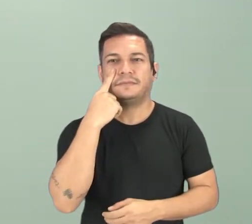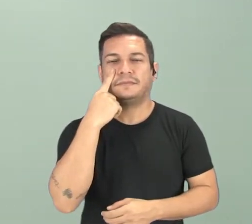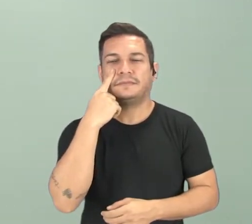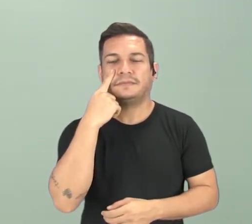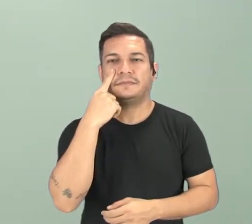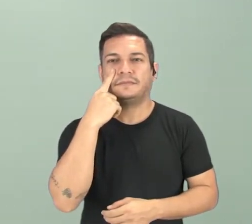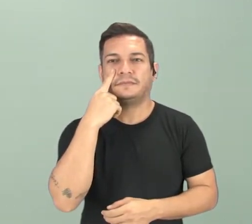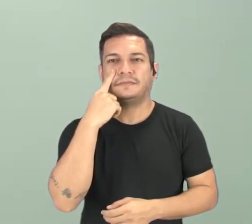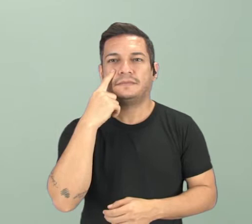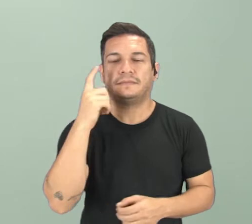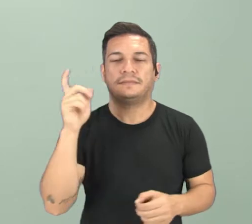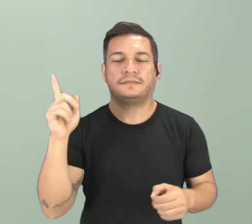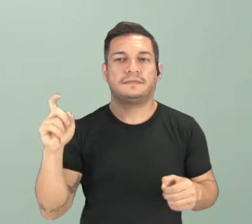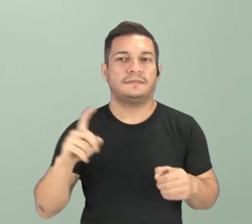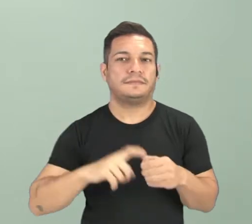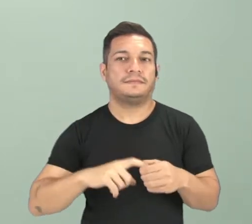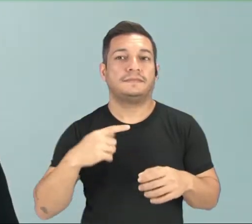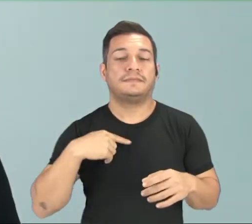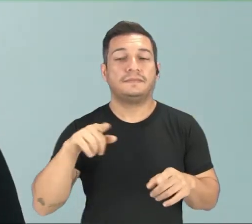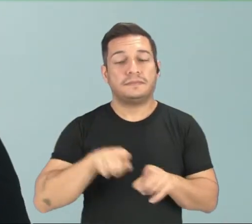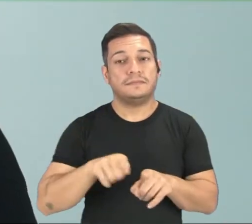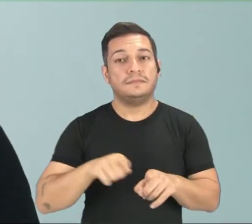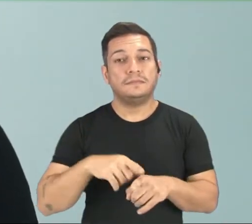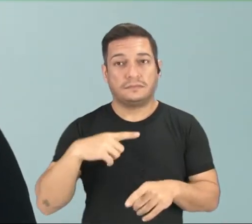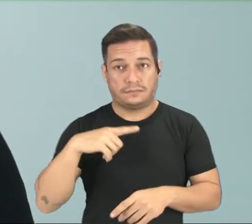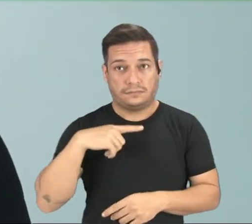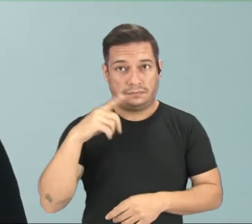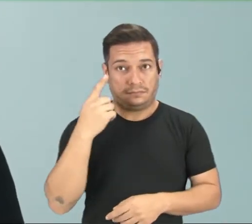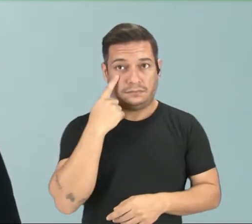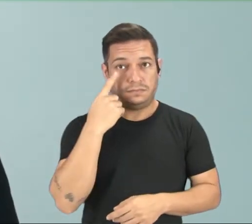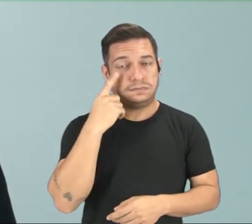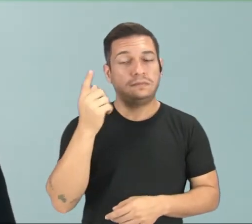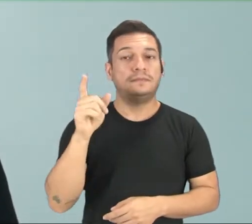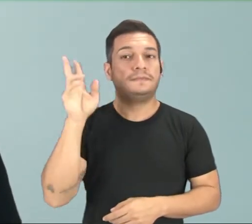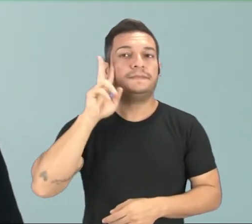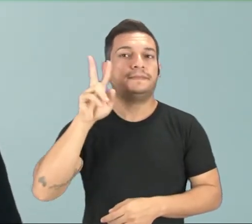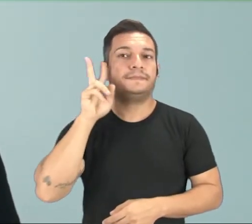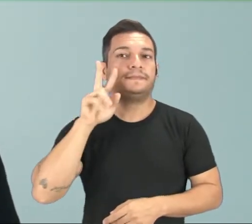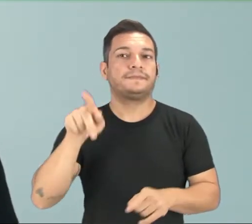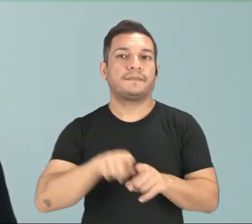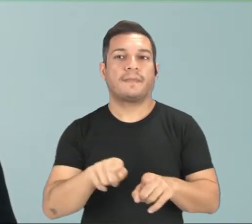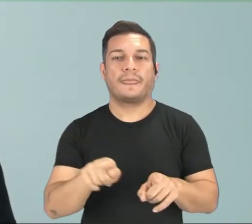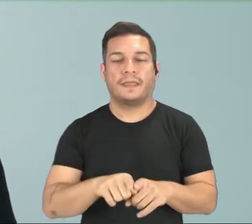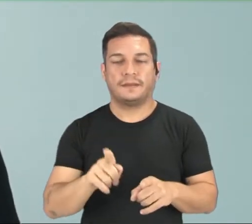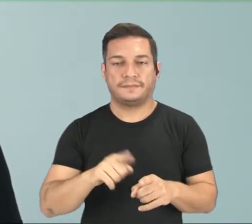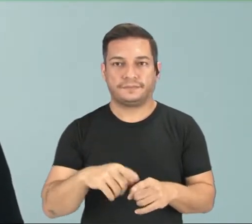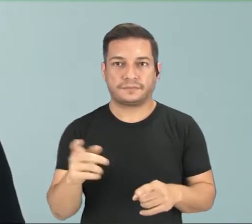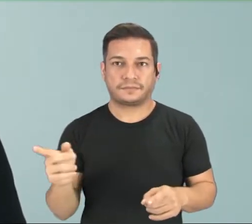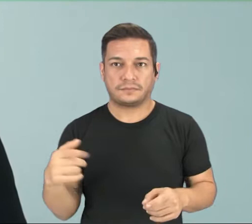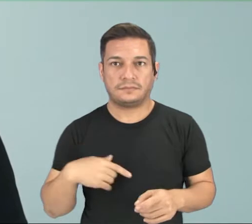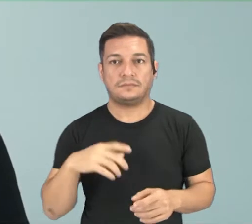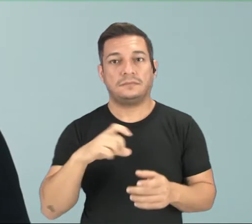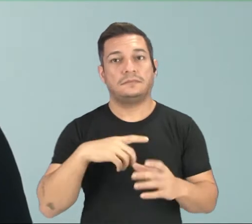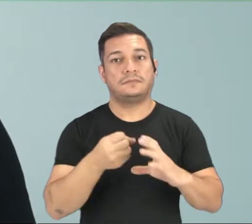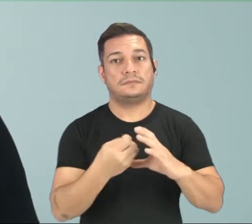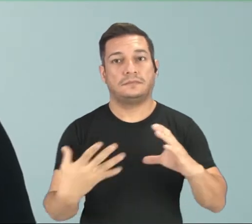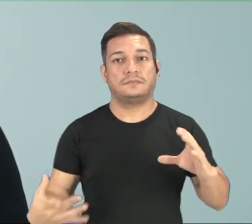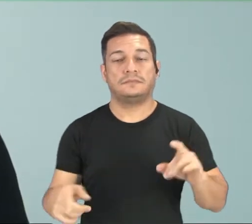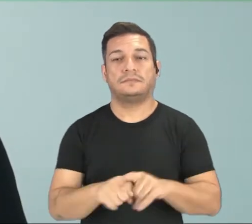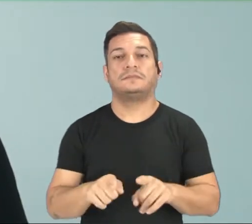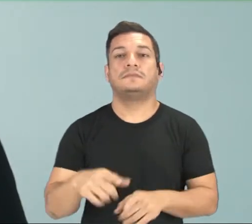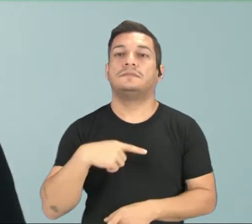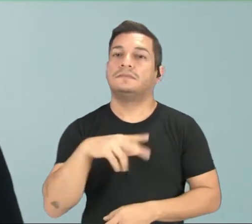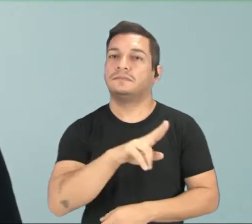gametas, nesse cruzamento a gente cruza também as características, né? Lembrando que esse cruzamento de características ele tem